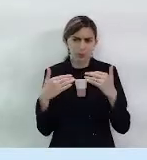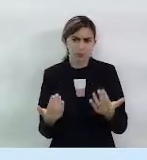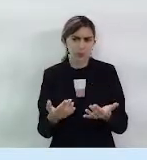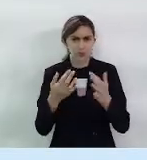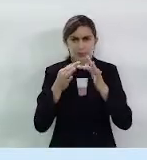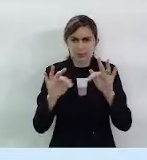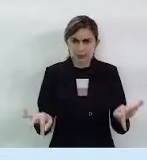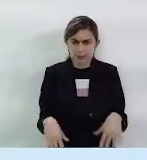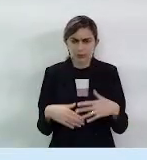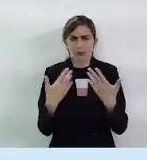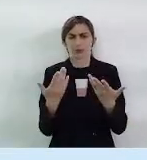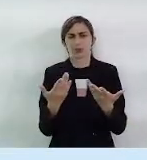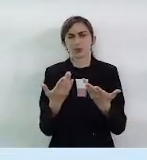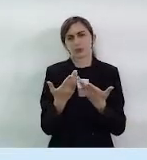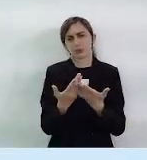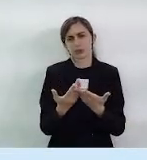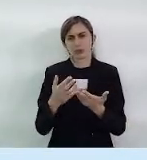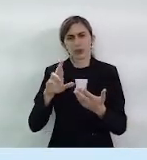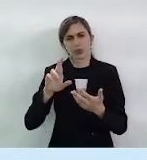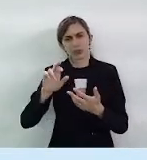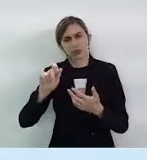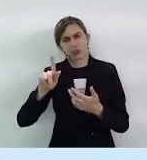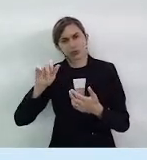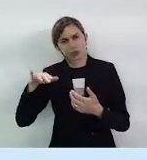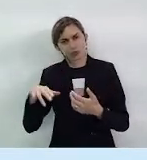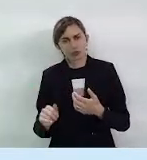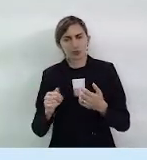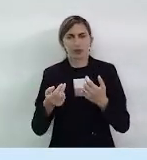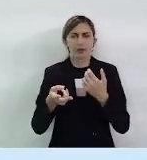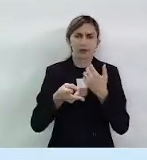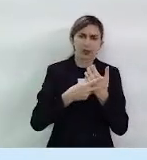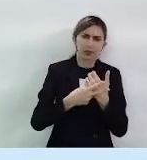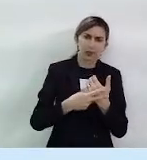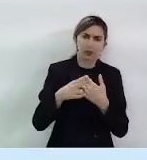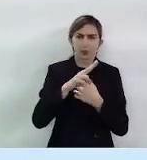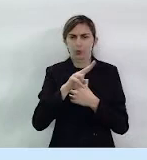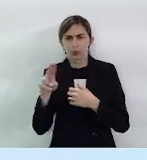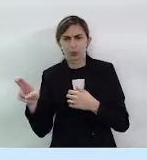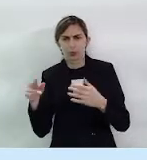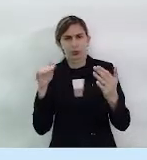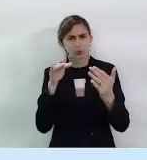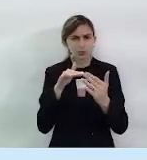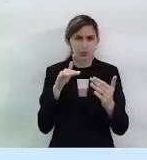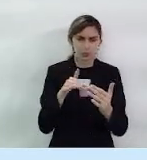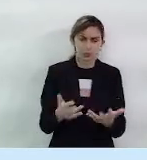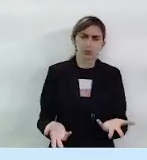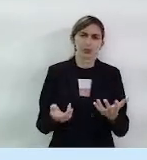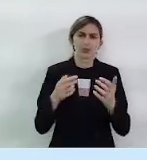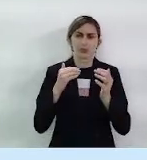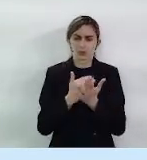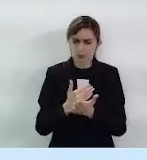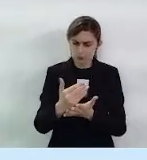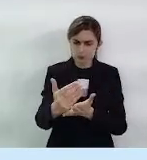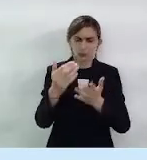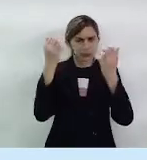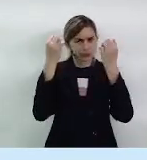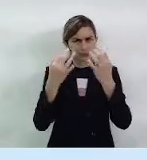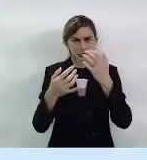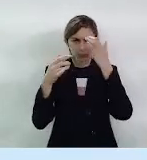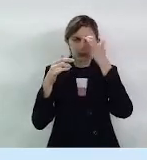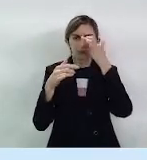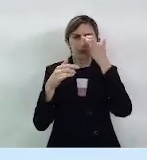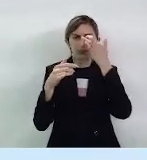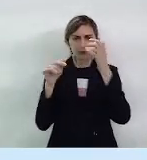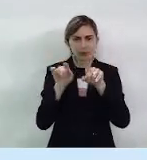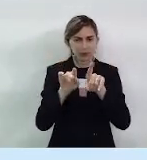de regência nominal, de regência verbal, de concordância. A gente vai fazer uma introdução. Vou também trazer